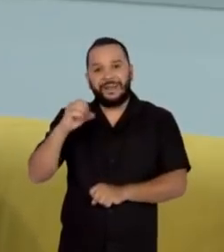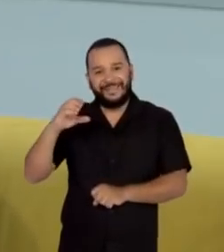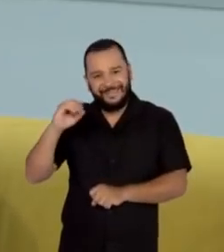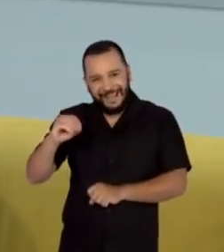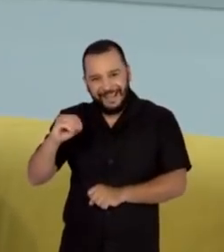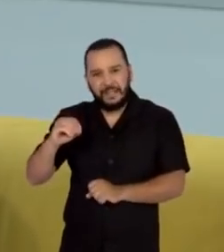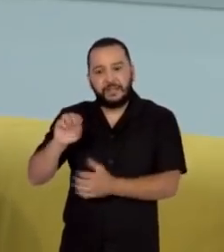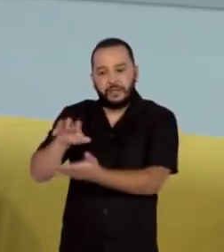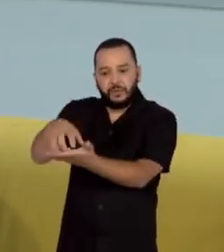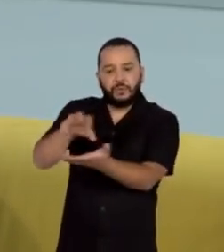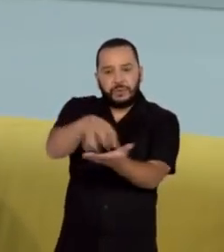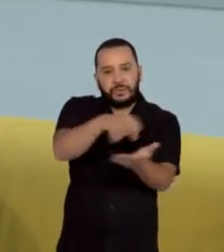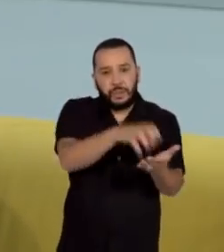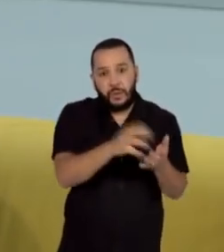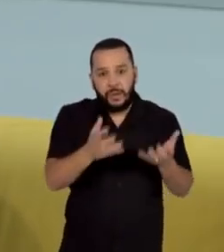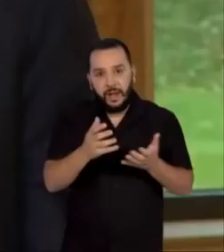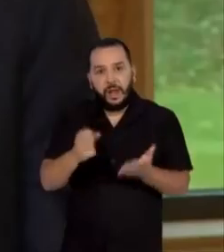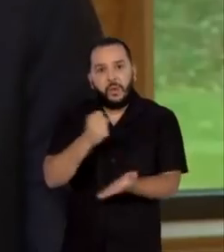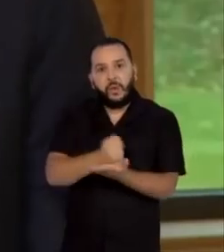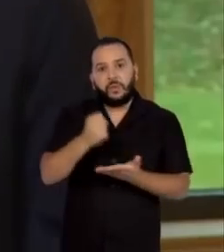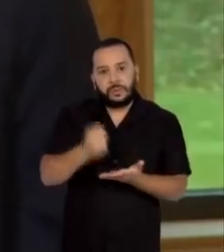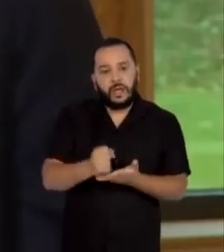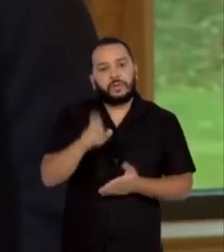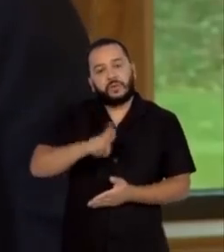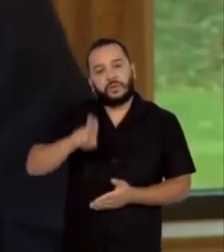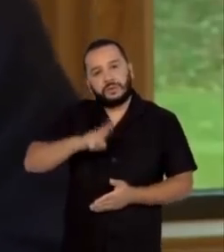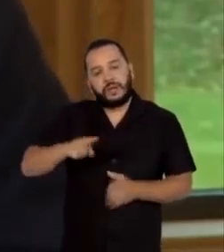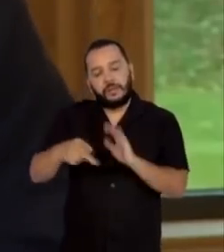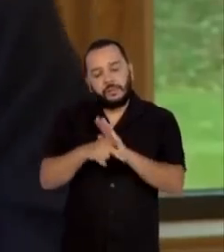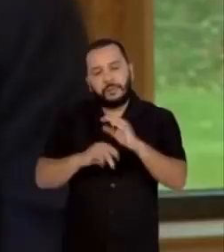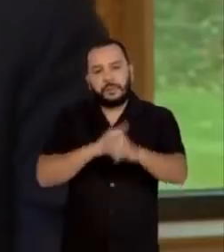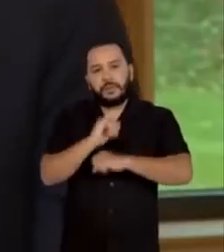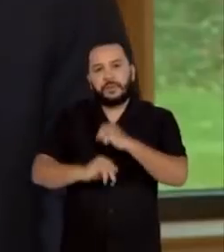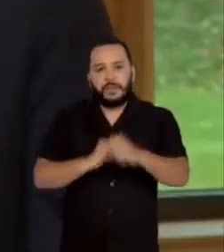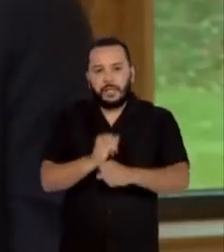de contrato para o uso da rede.